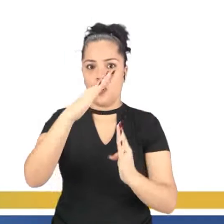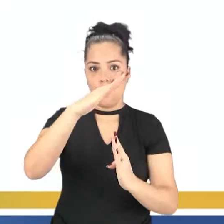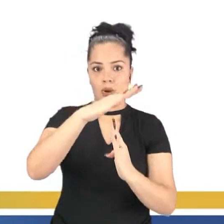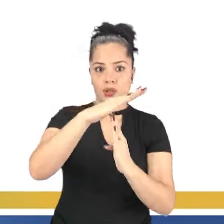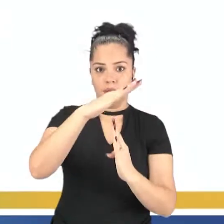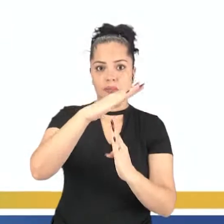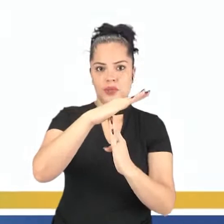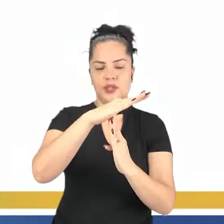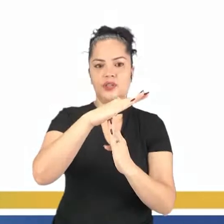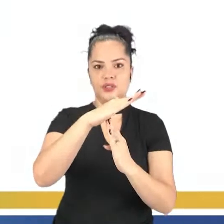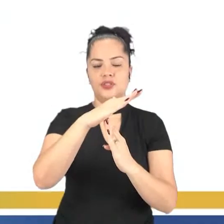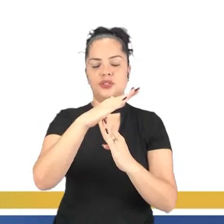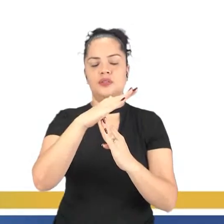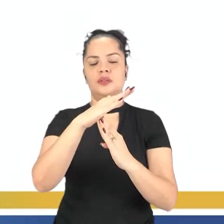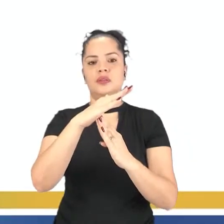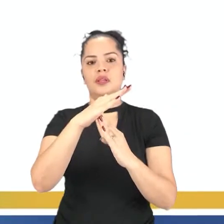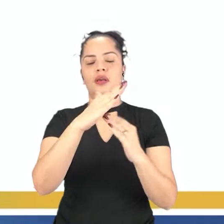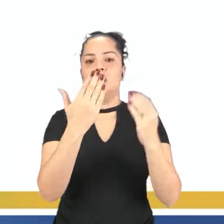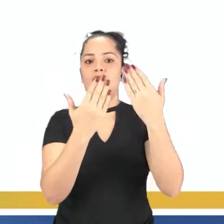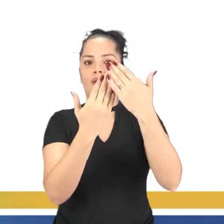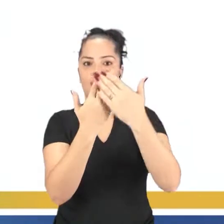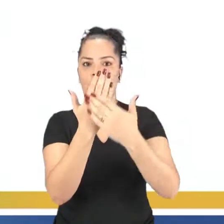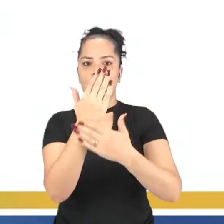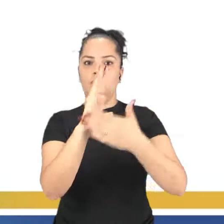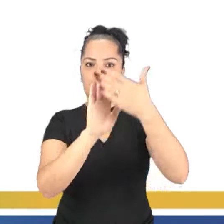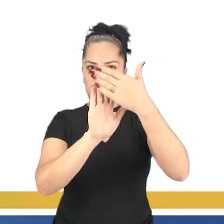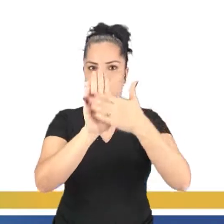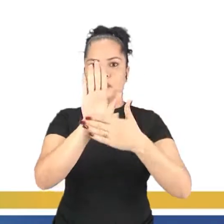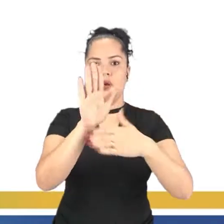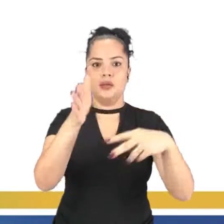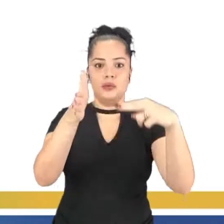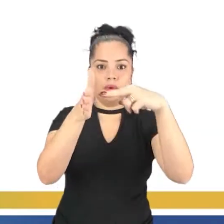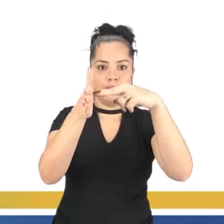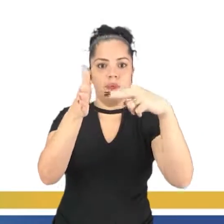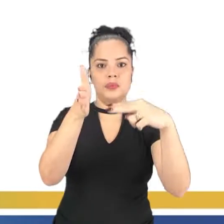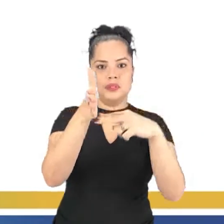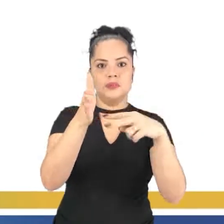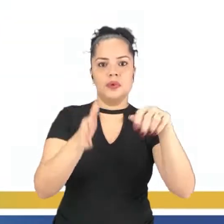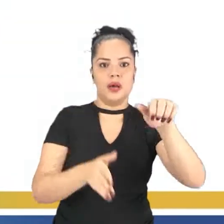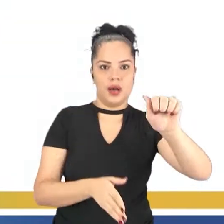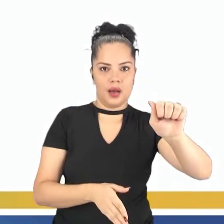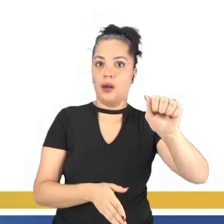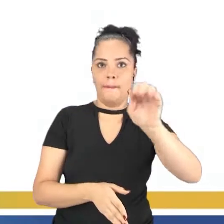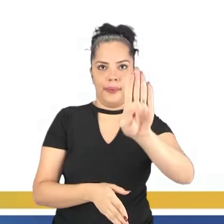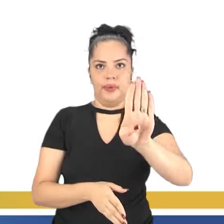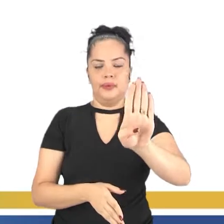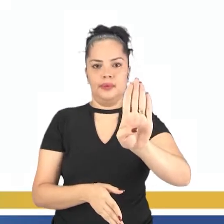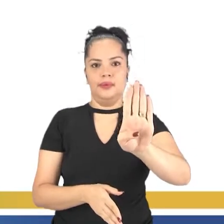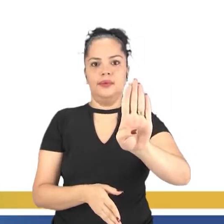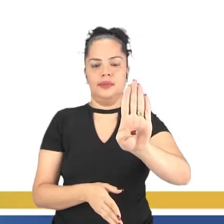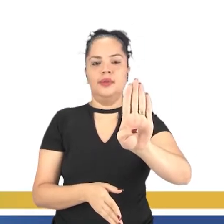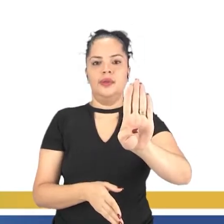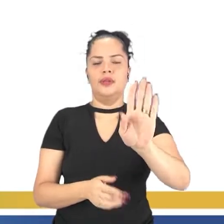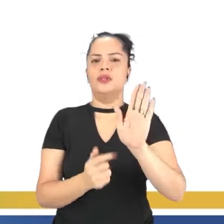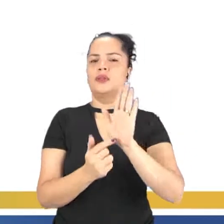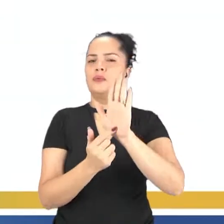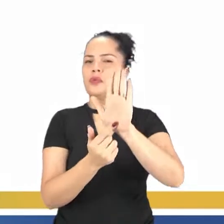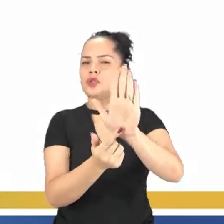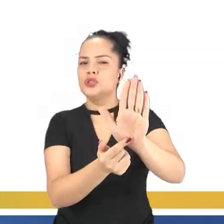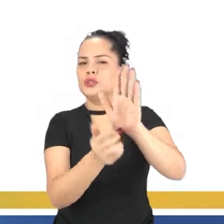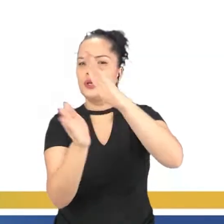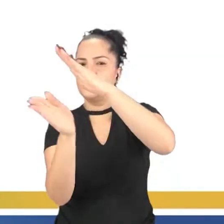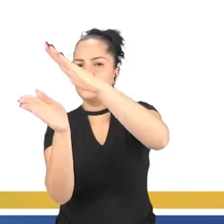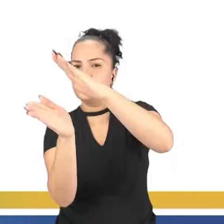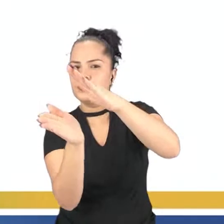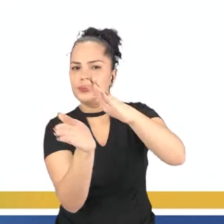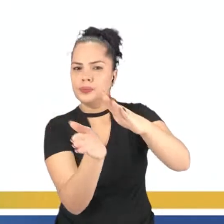faces laterais, é justamente o prisma. Na imagem B, nós temos aparentemente uma figura um pouquinho